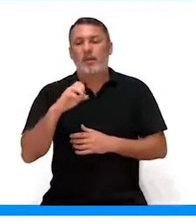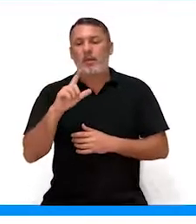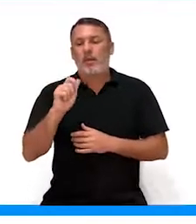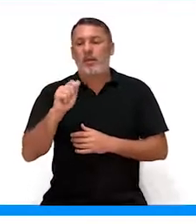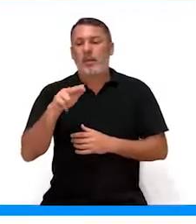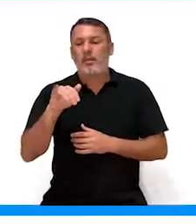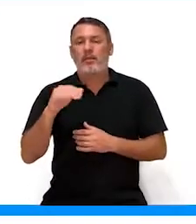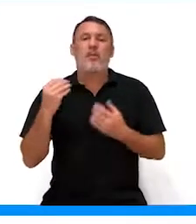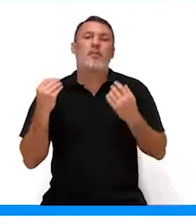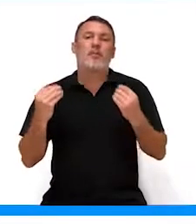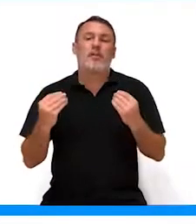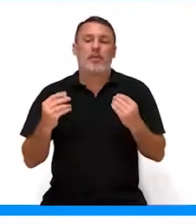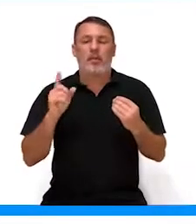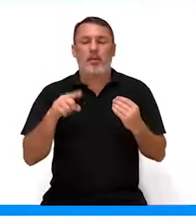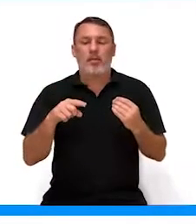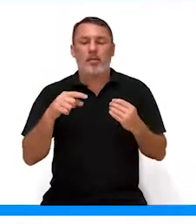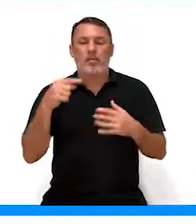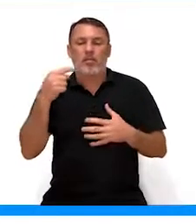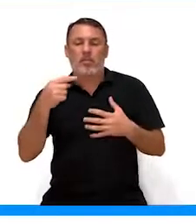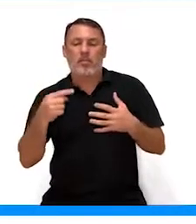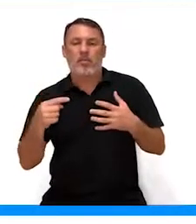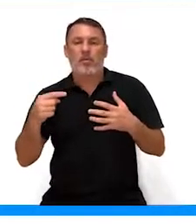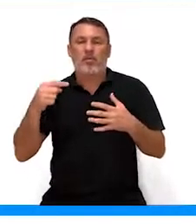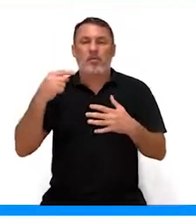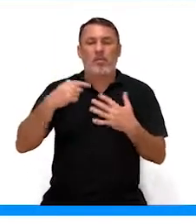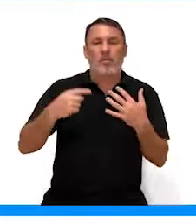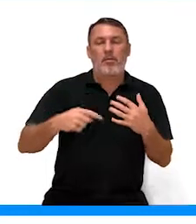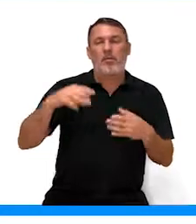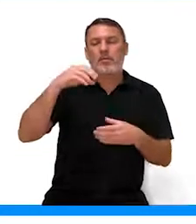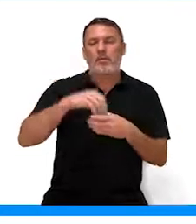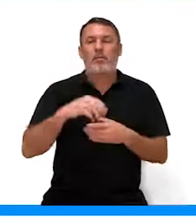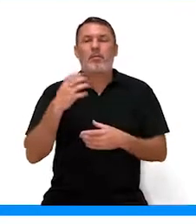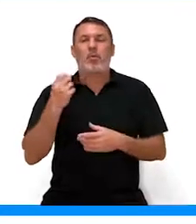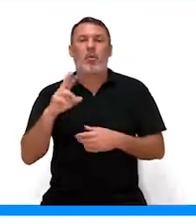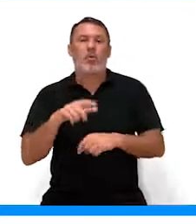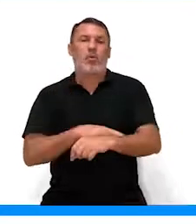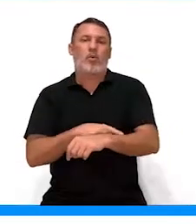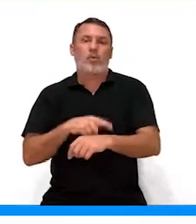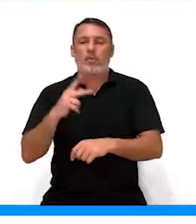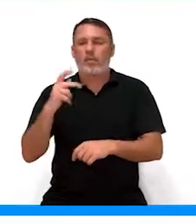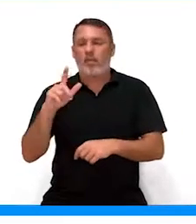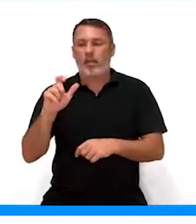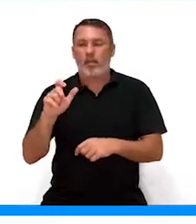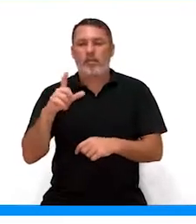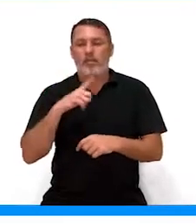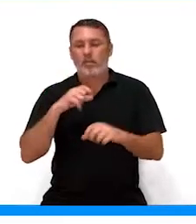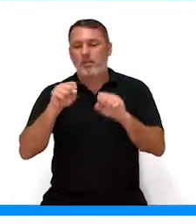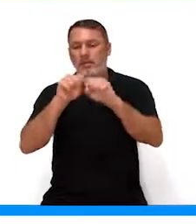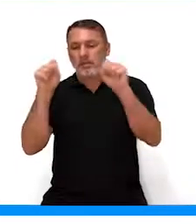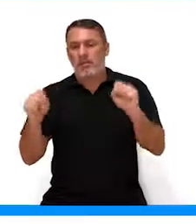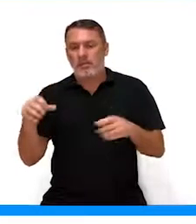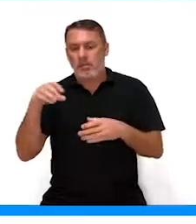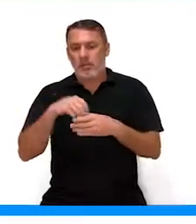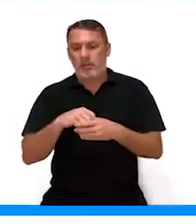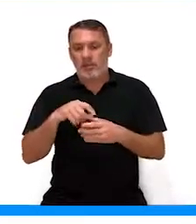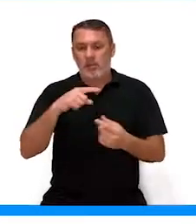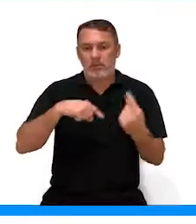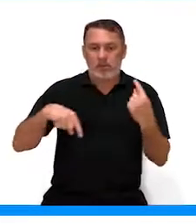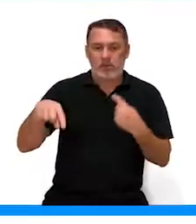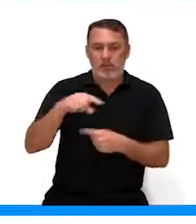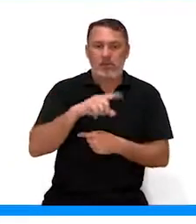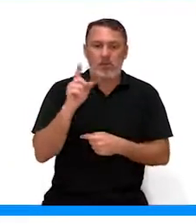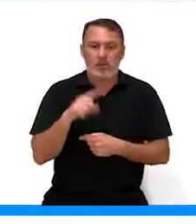A gente vai produzir melanina para quê? É um pigmento que dá cor à pele. E ele vai ser sintetizado,